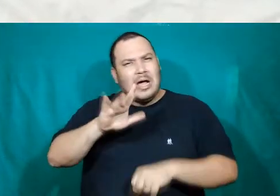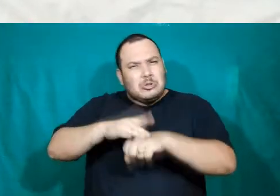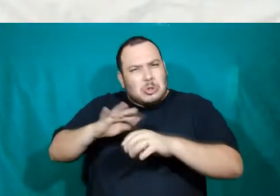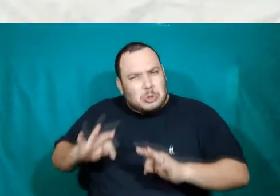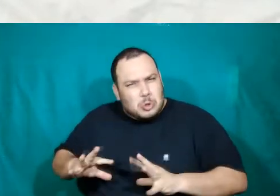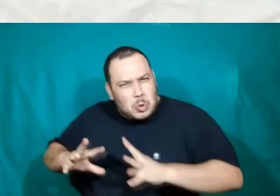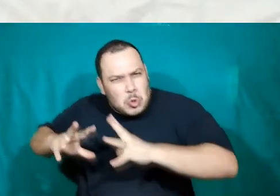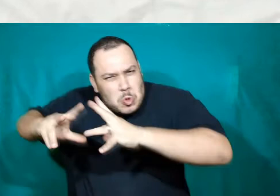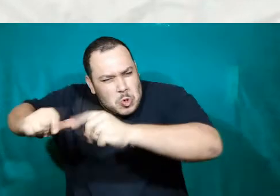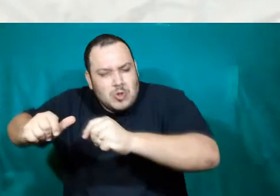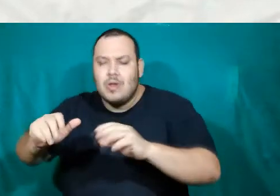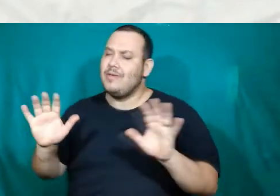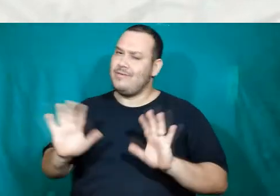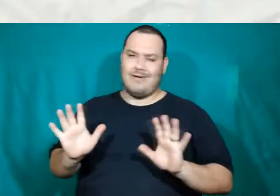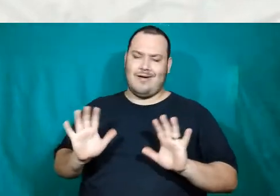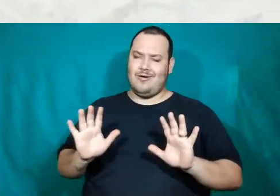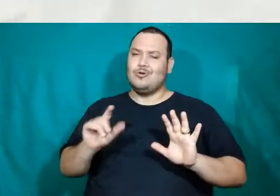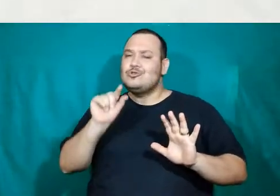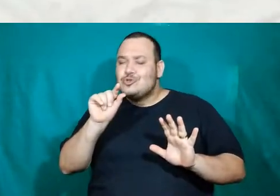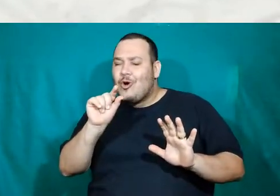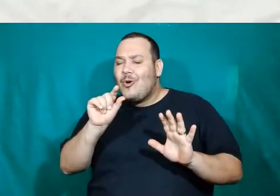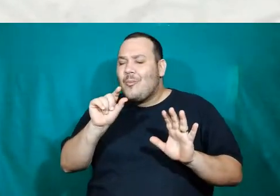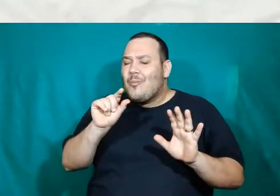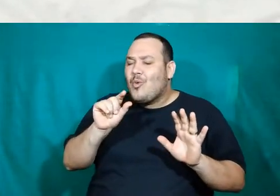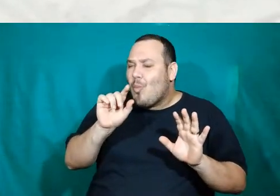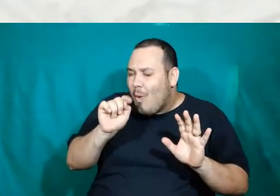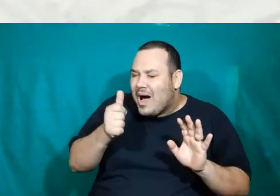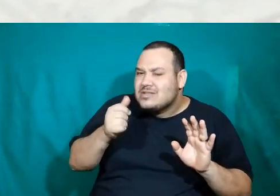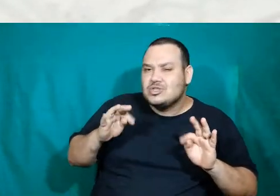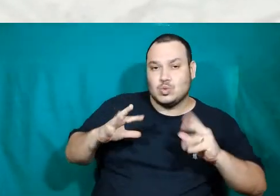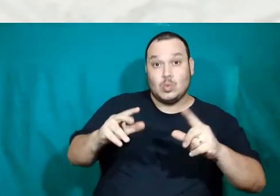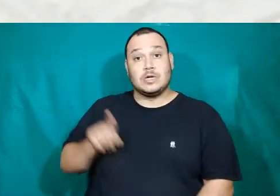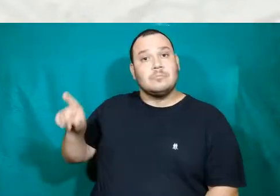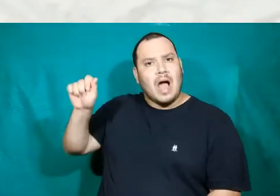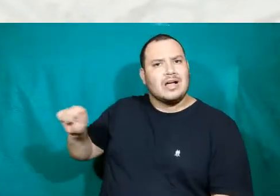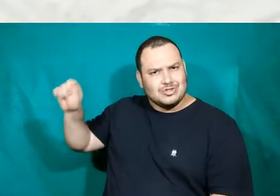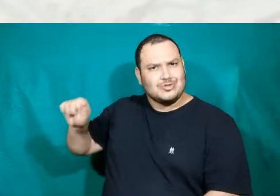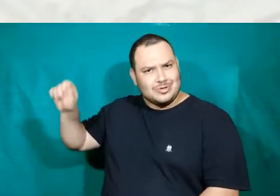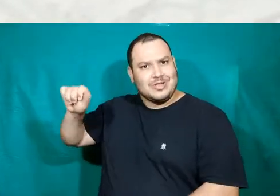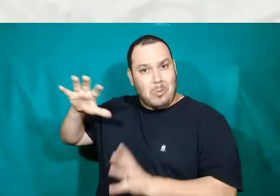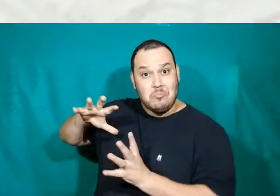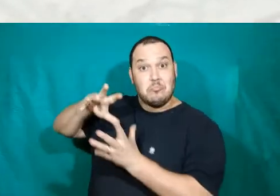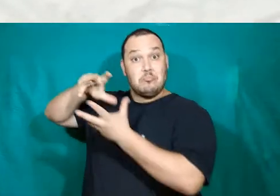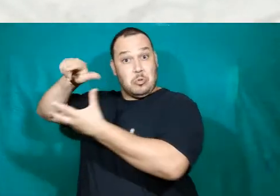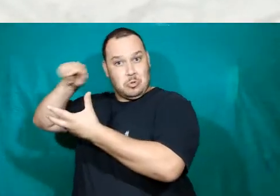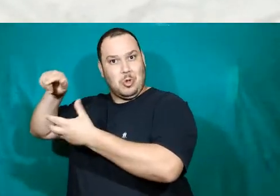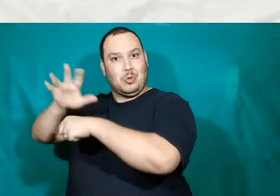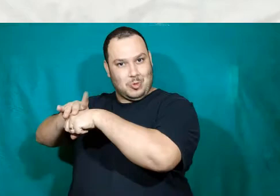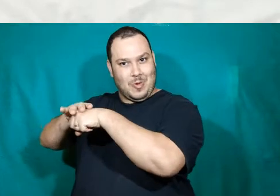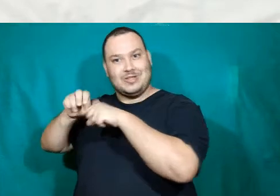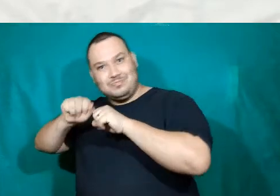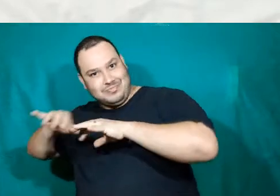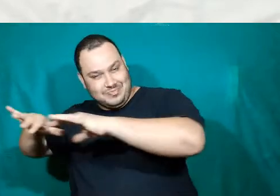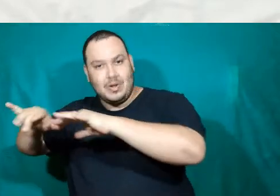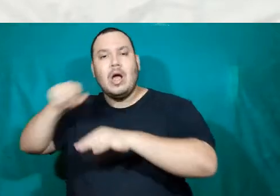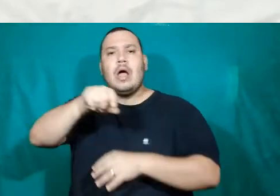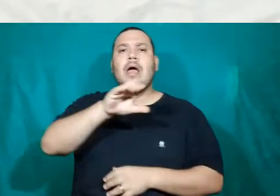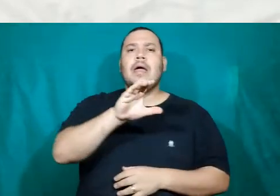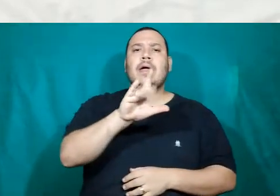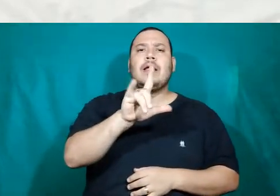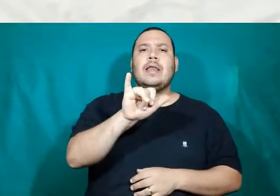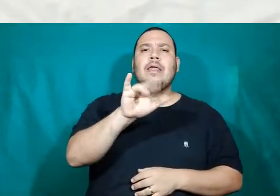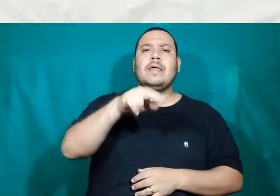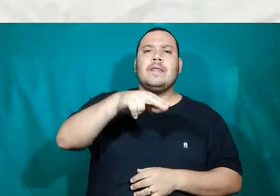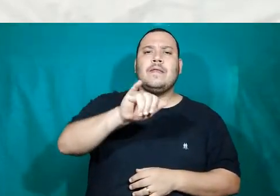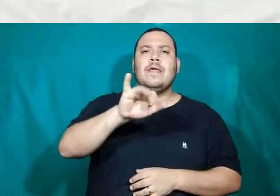Bem, quase tudo. Segundo a Associação Internacional de Epidemiologia, enquanto a clínica estuda os efeitos de cada doença em um único